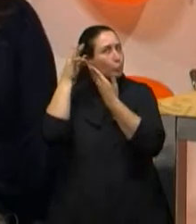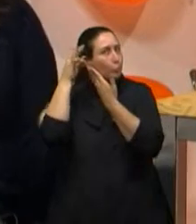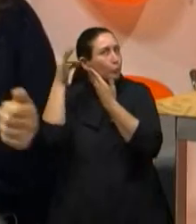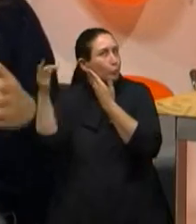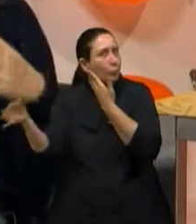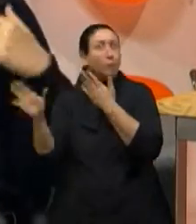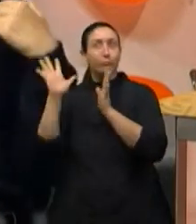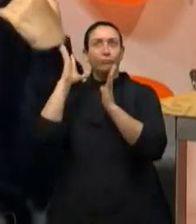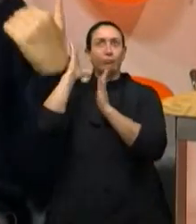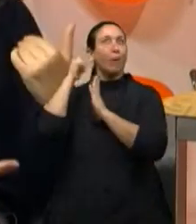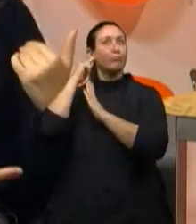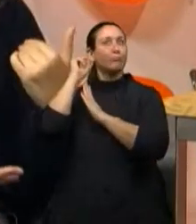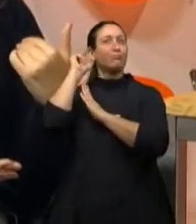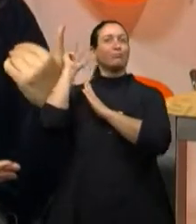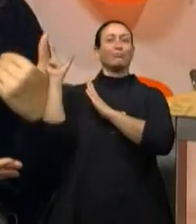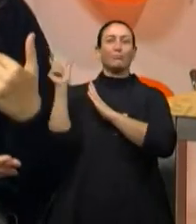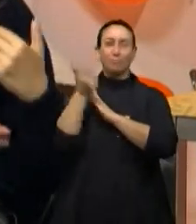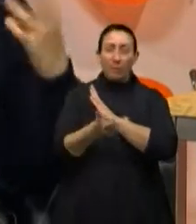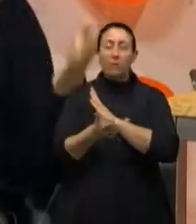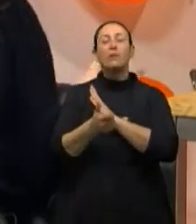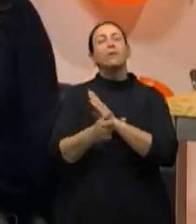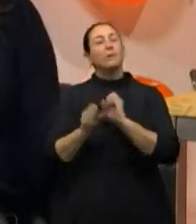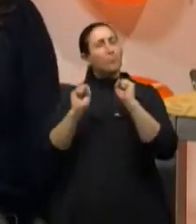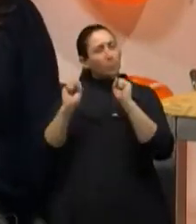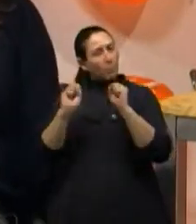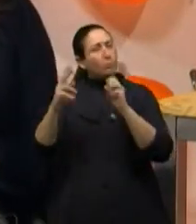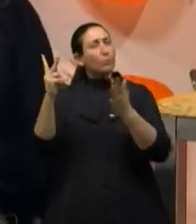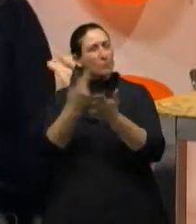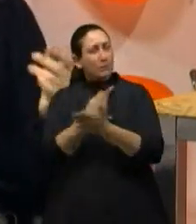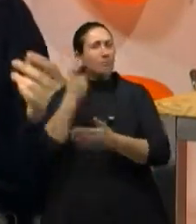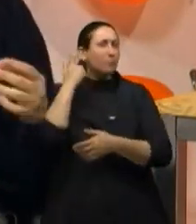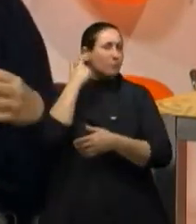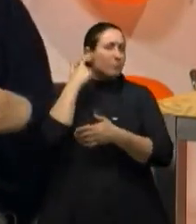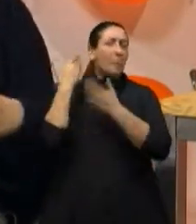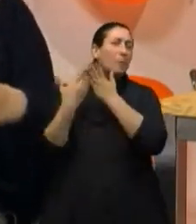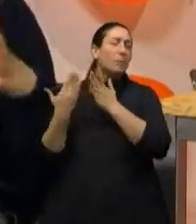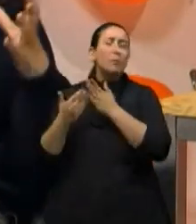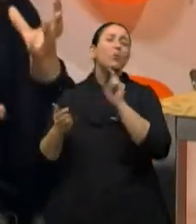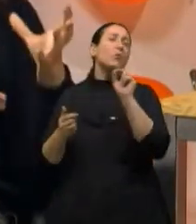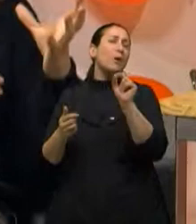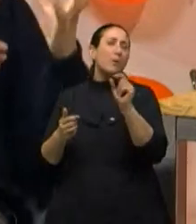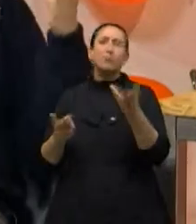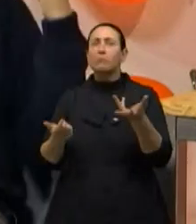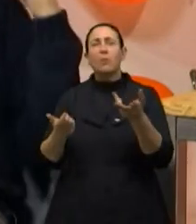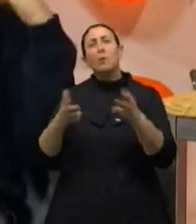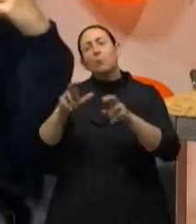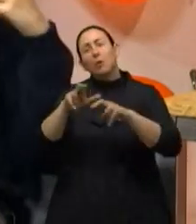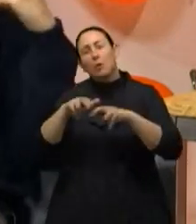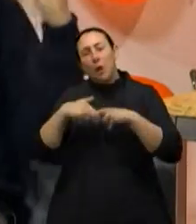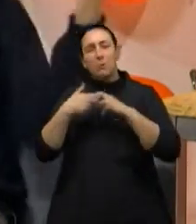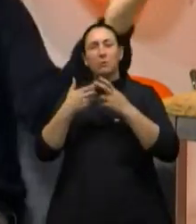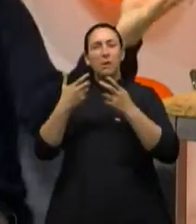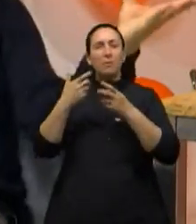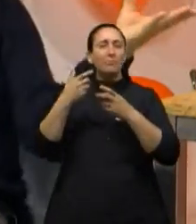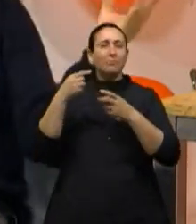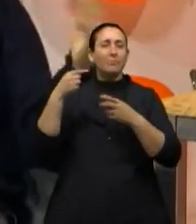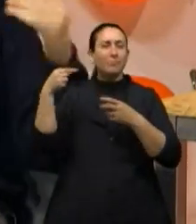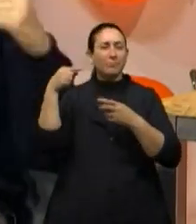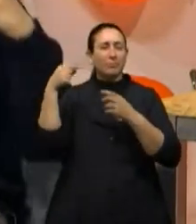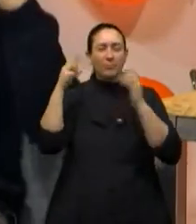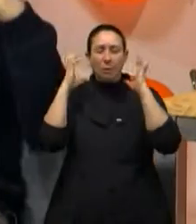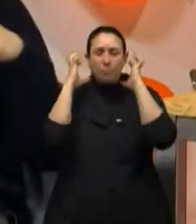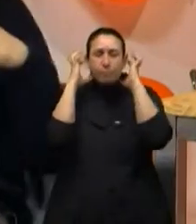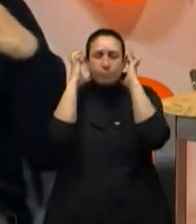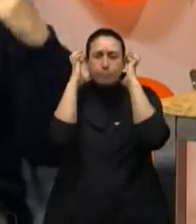melhorar a gente tem perdas auditivas condutivas que a gente chama que pode ser uma pressão negativa que nem a pessoa